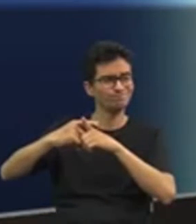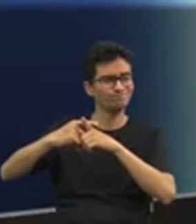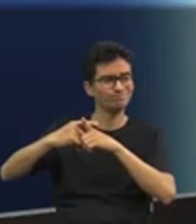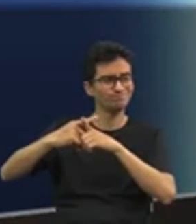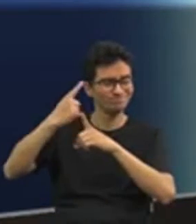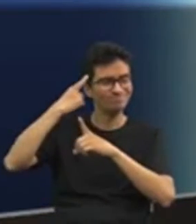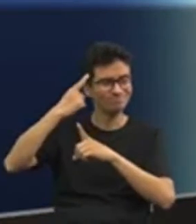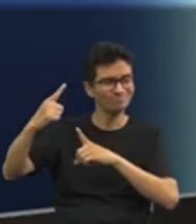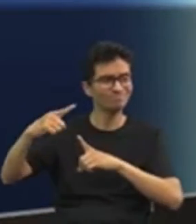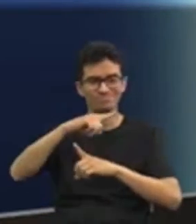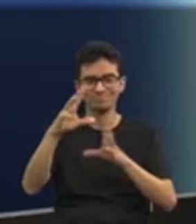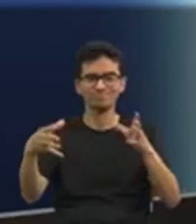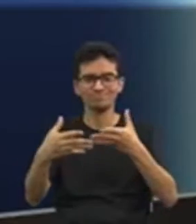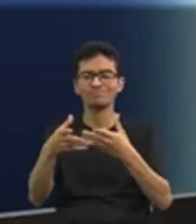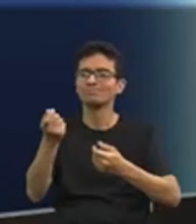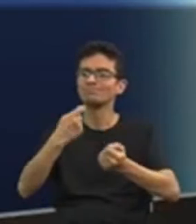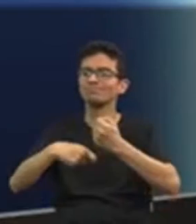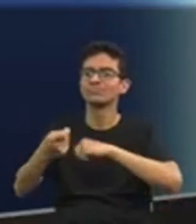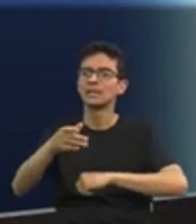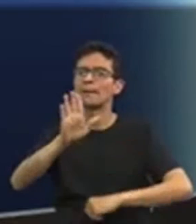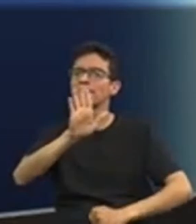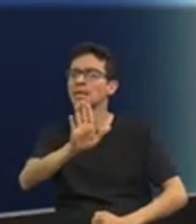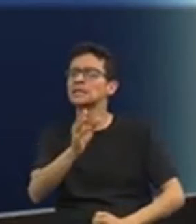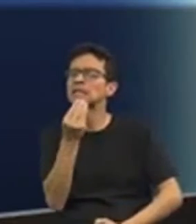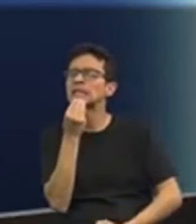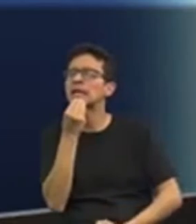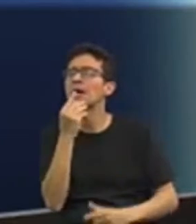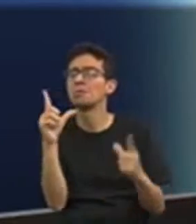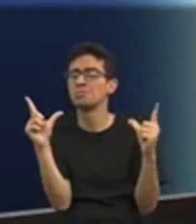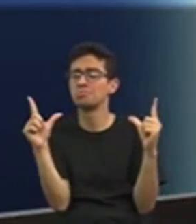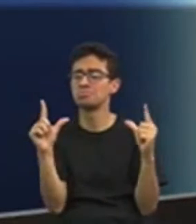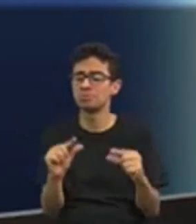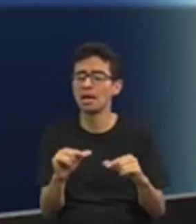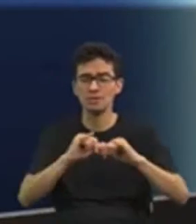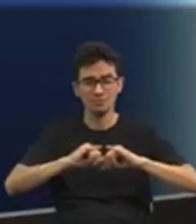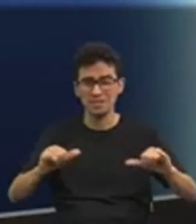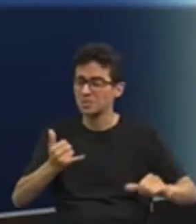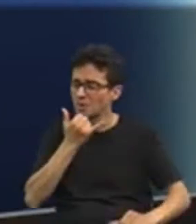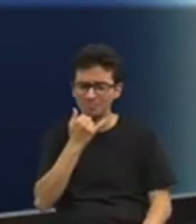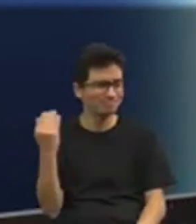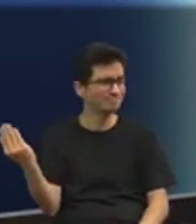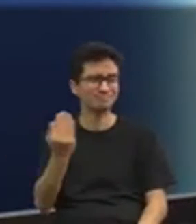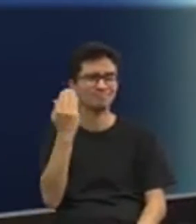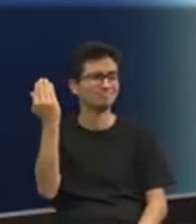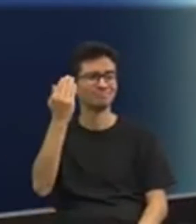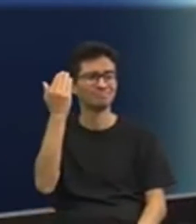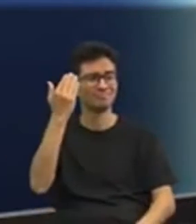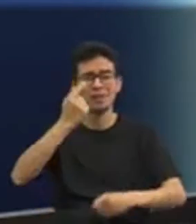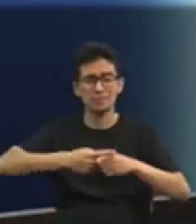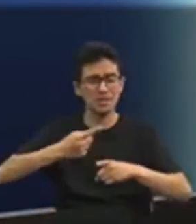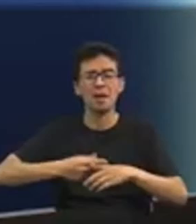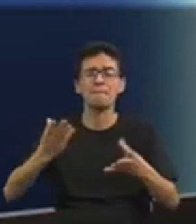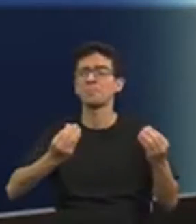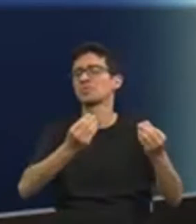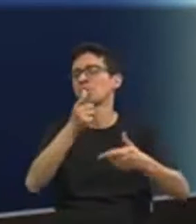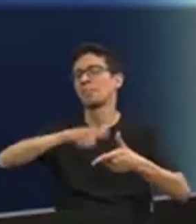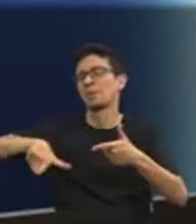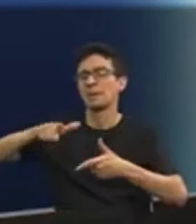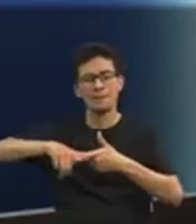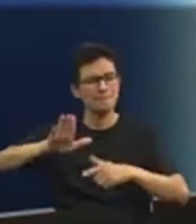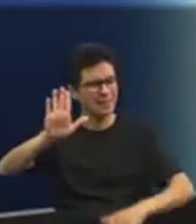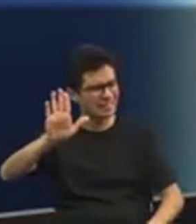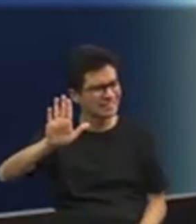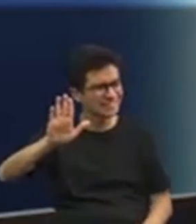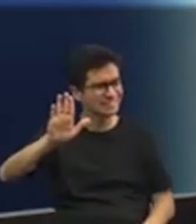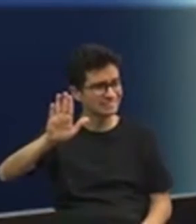aí uma uma conjunção adversativa uma para tentar amenizar a notícia mande não tá muito ele já almoçou um monte de desgraça Aí vem